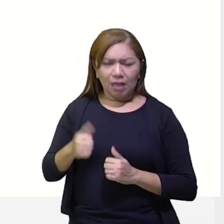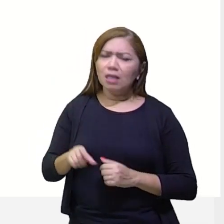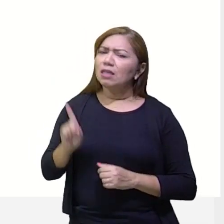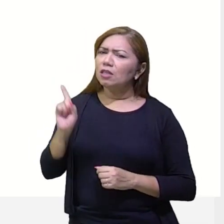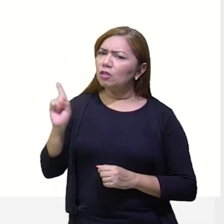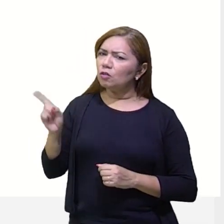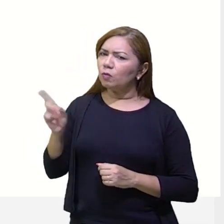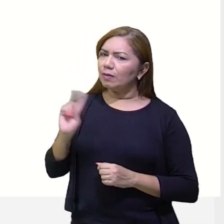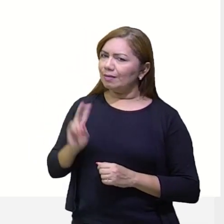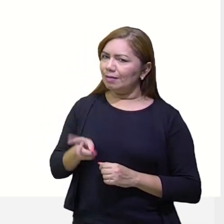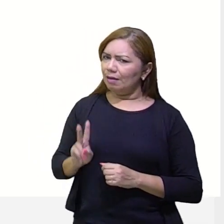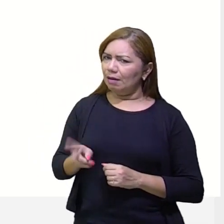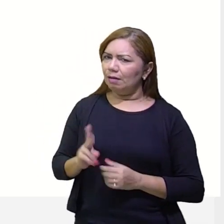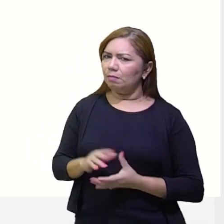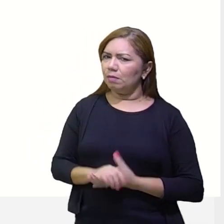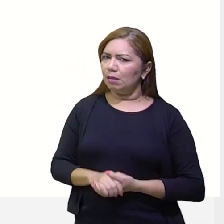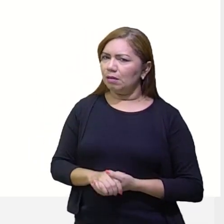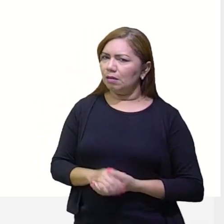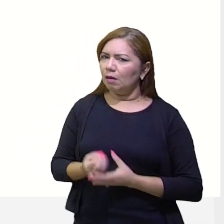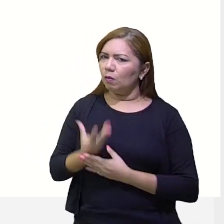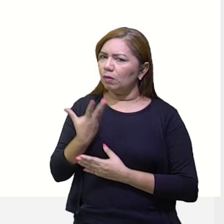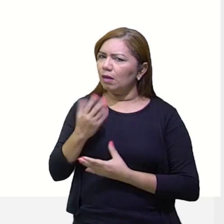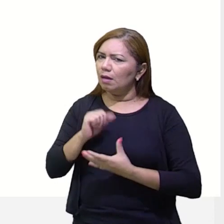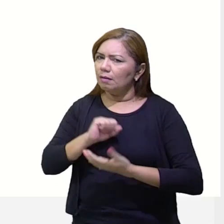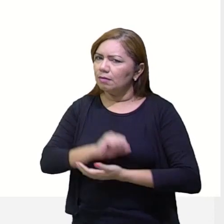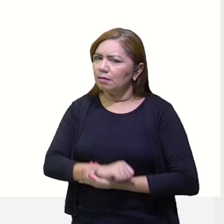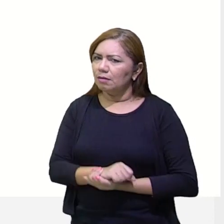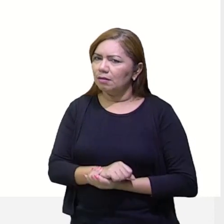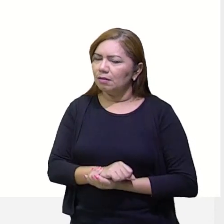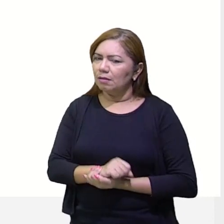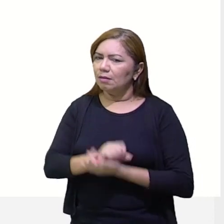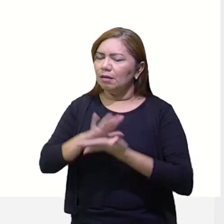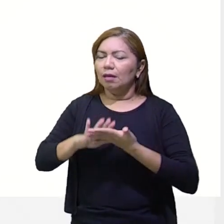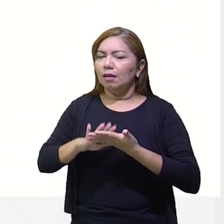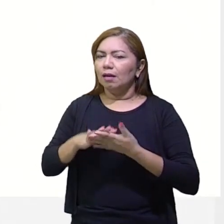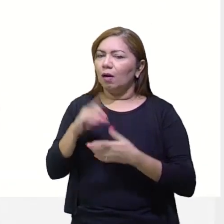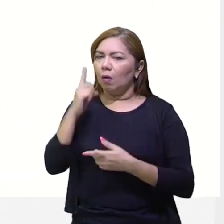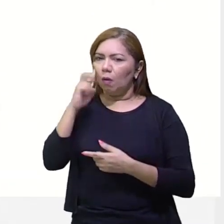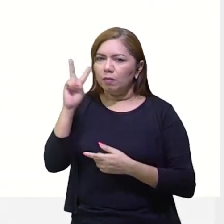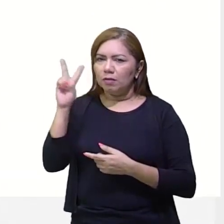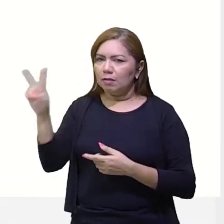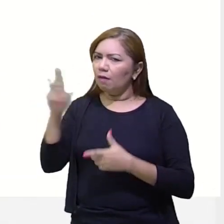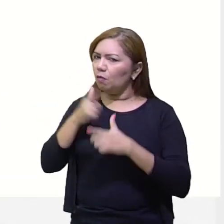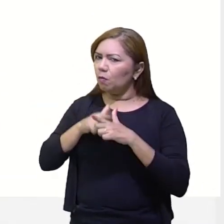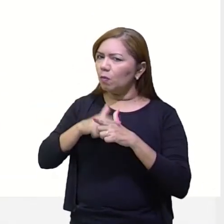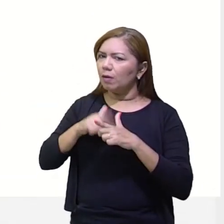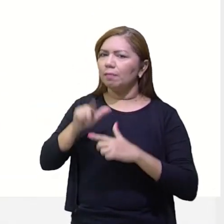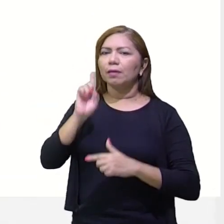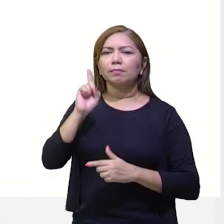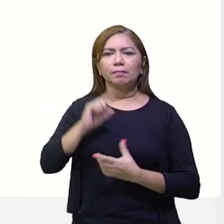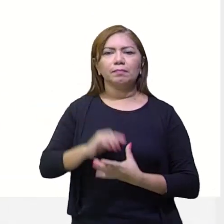vale sempre, professor? Sim. Olha só, vamos observar aqui um probleminha.